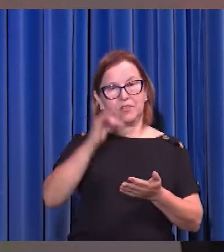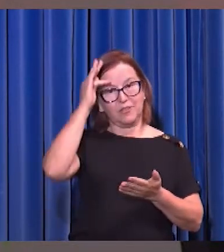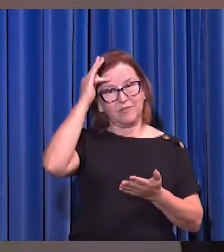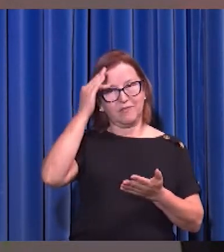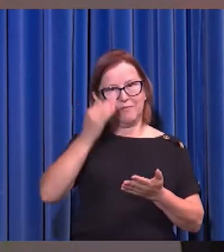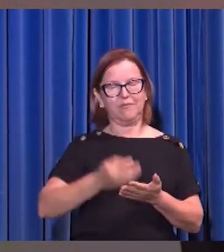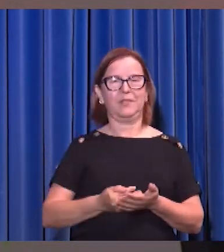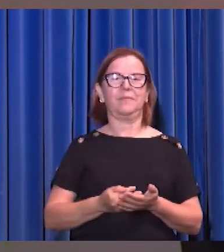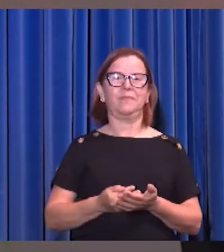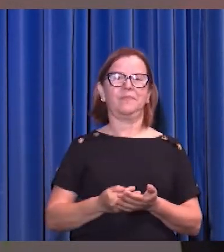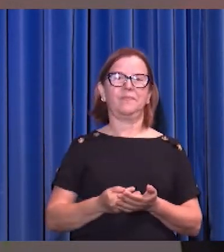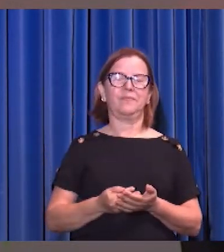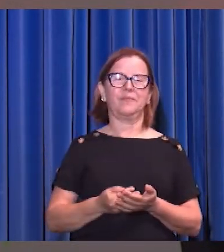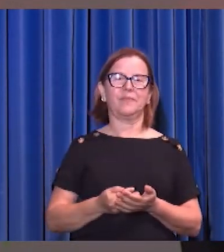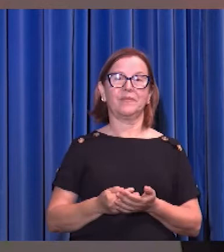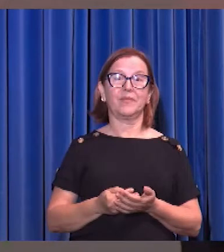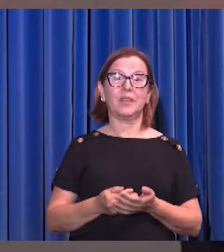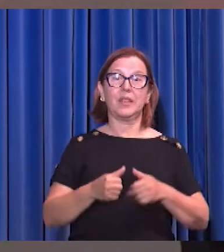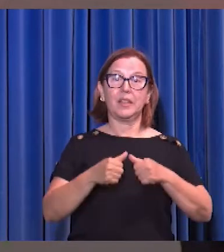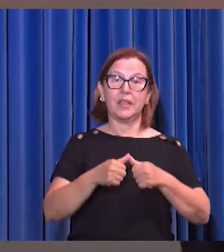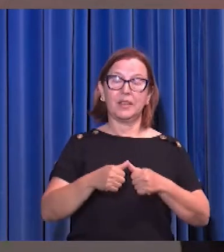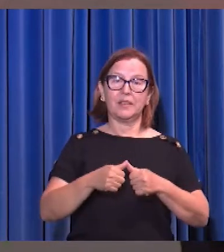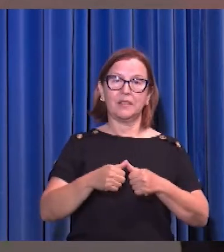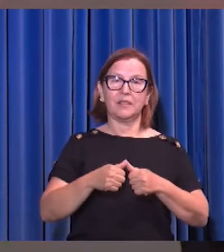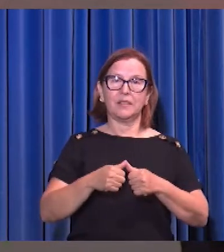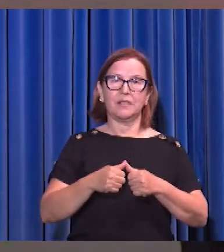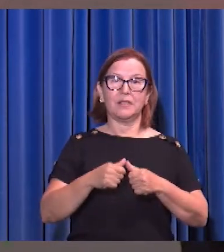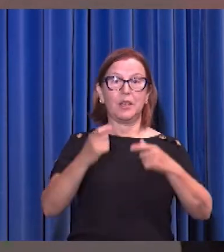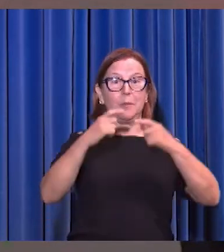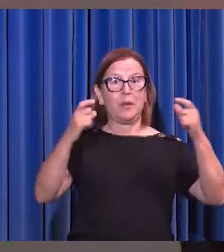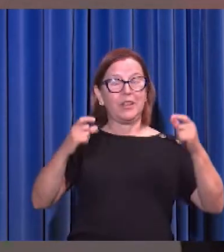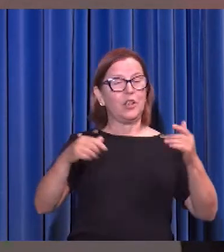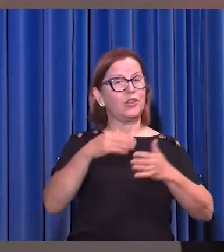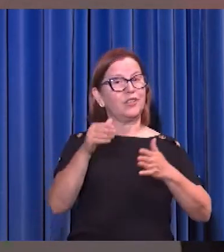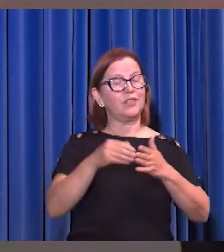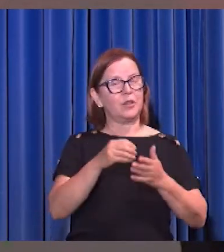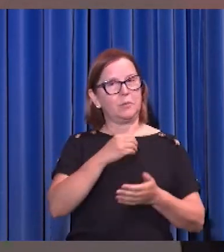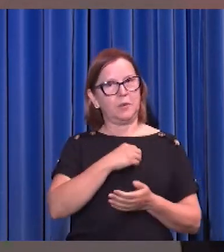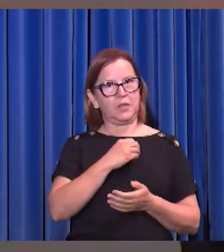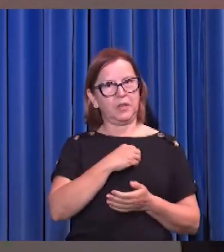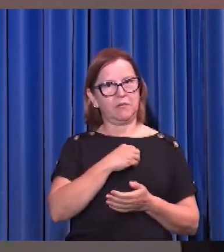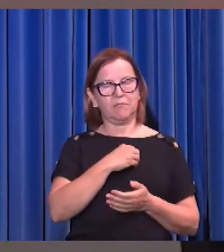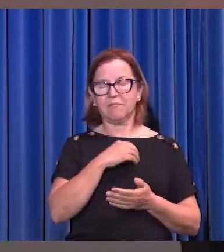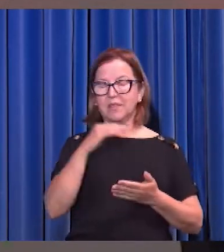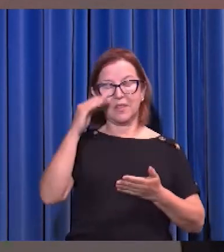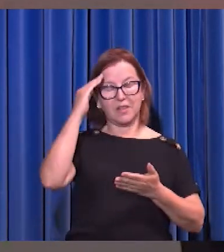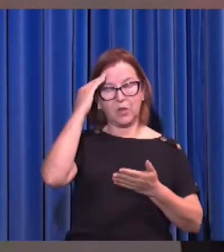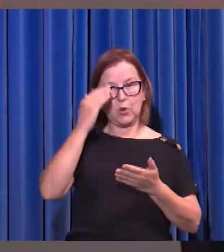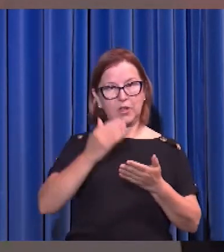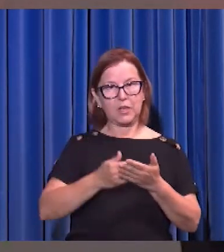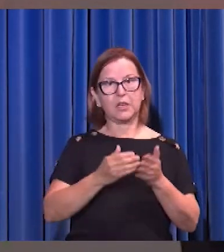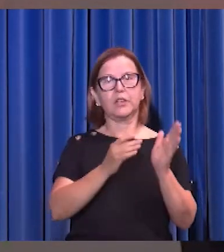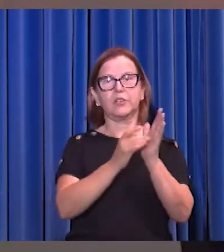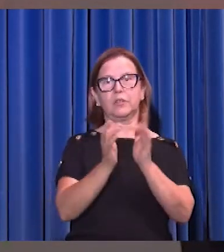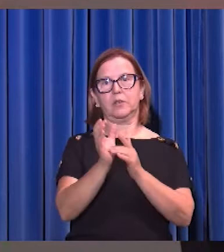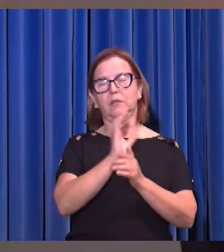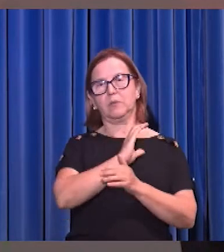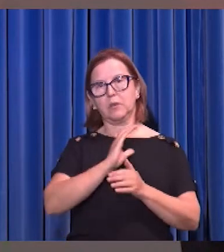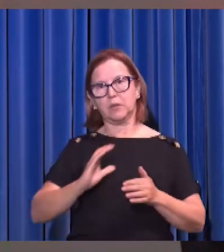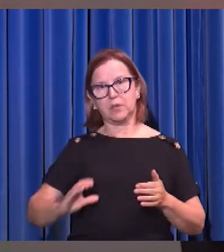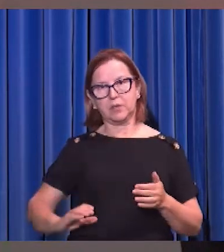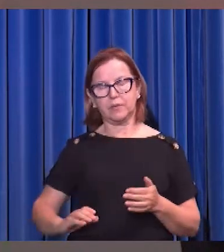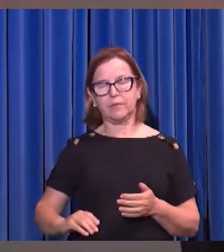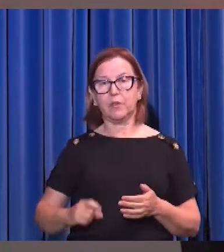vocês sabem, é o maior de todos os pecados. Não crer em Jesus Cristo. E a